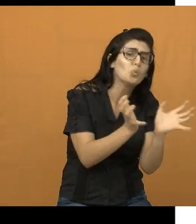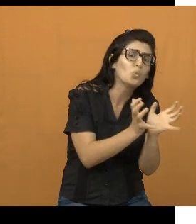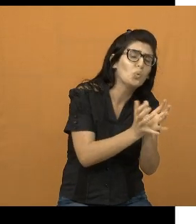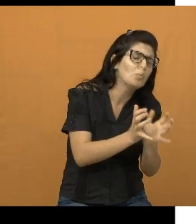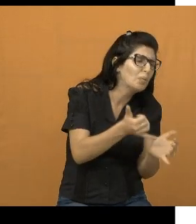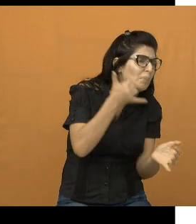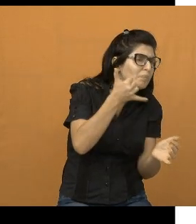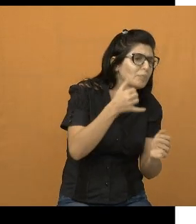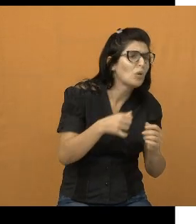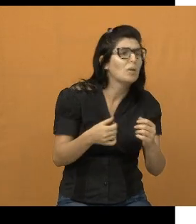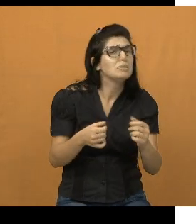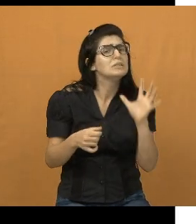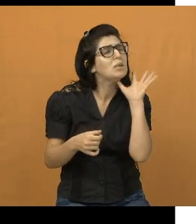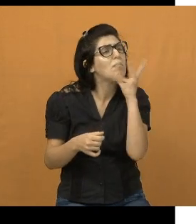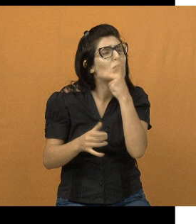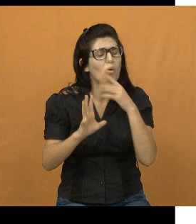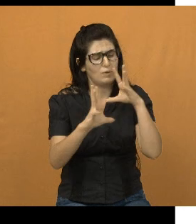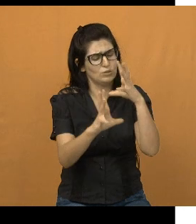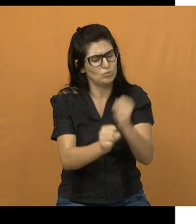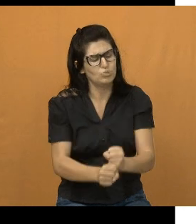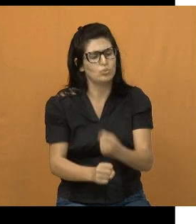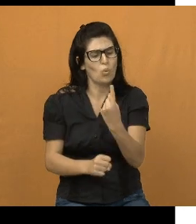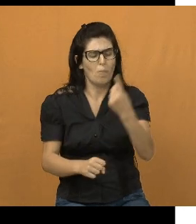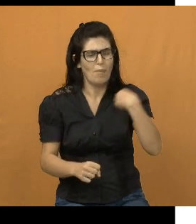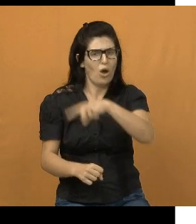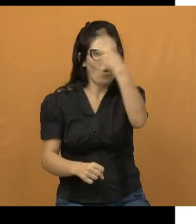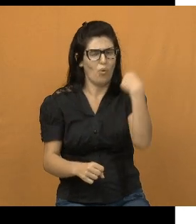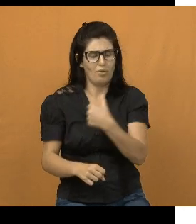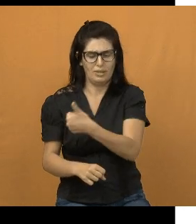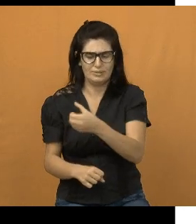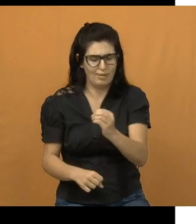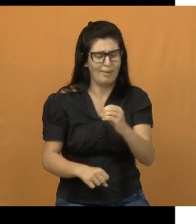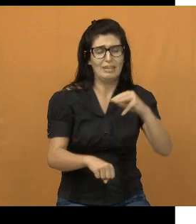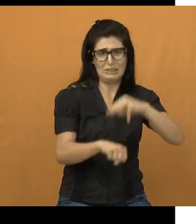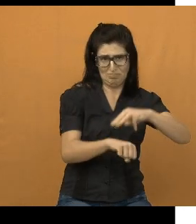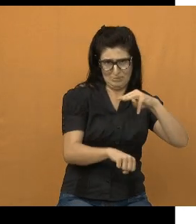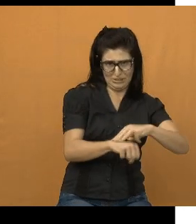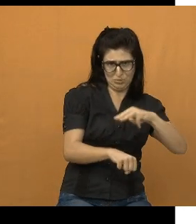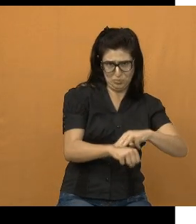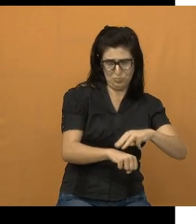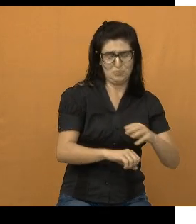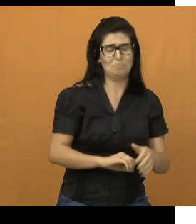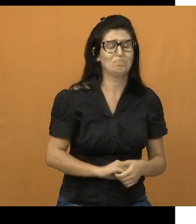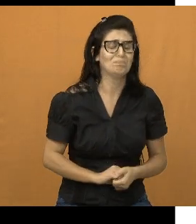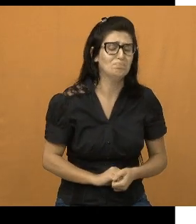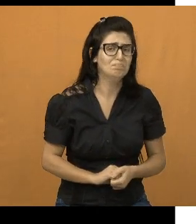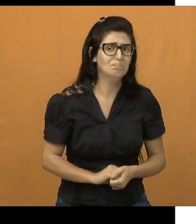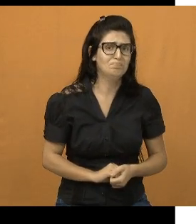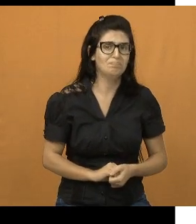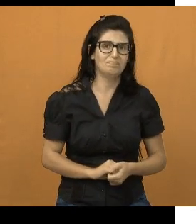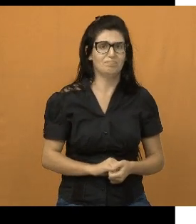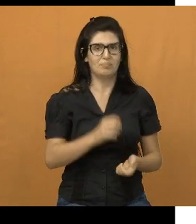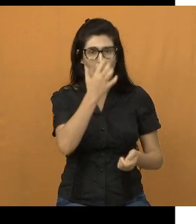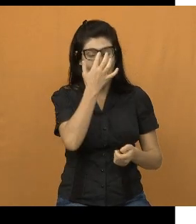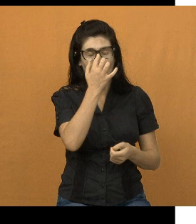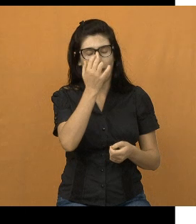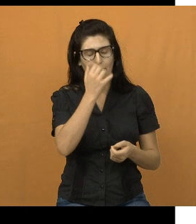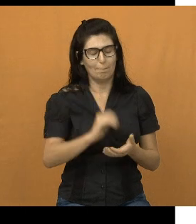foi 1h10 minutos. A maior parte das nossas demandas